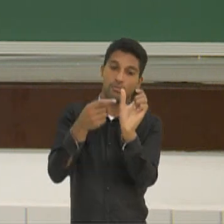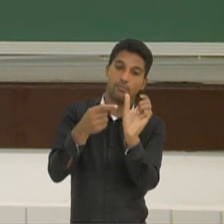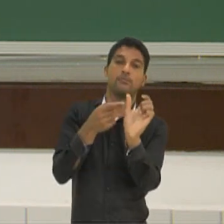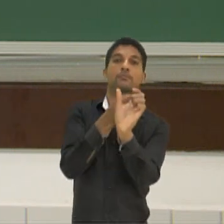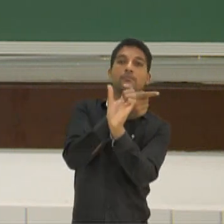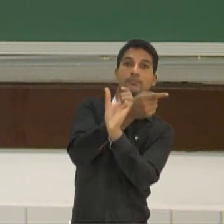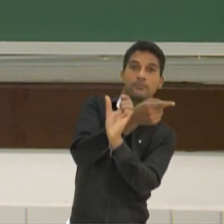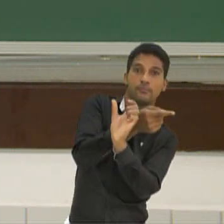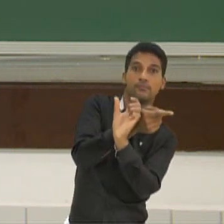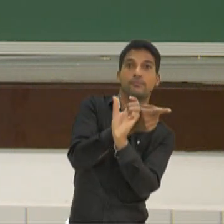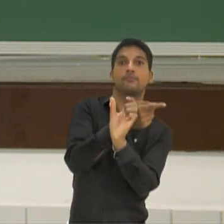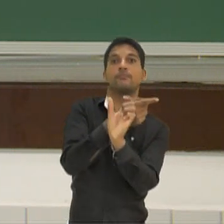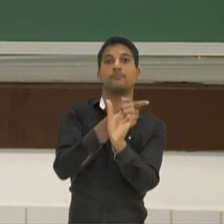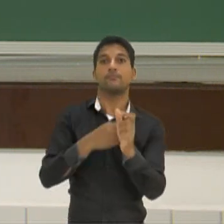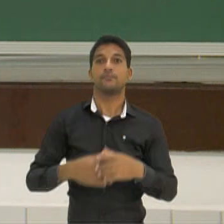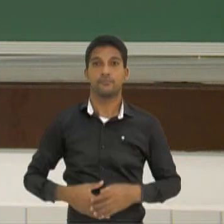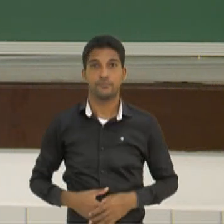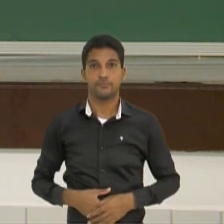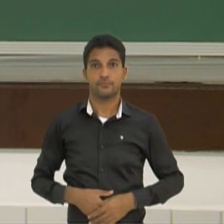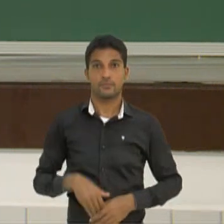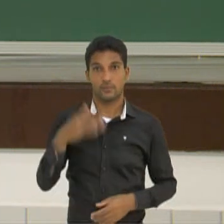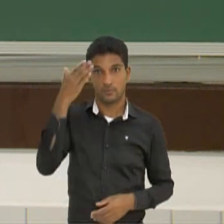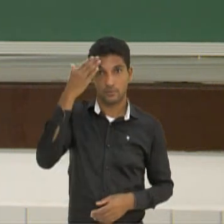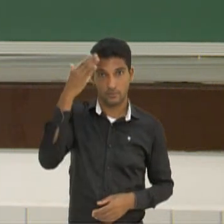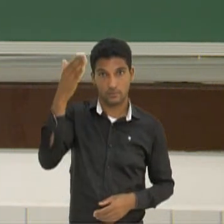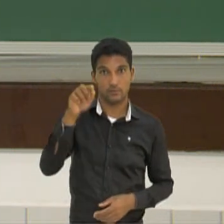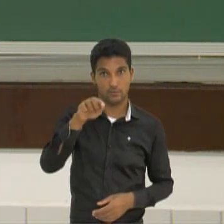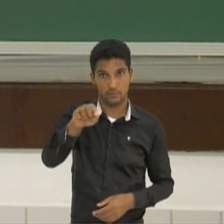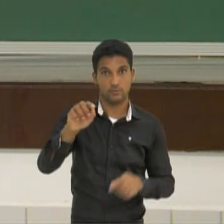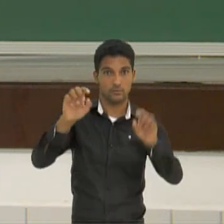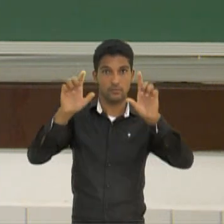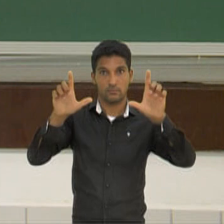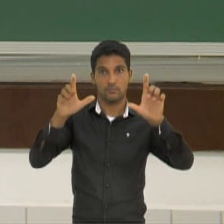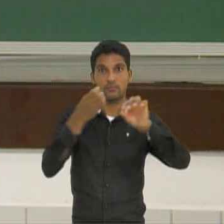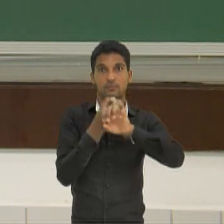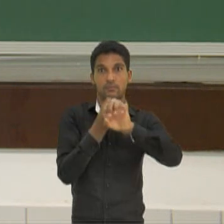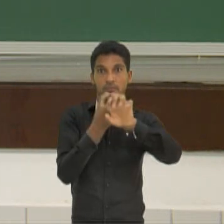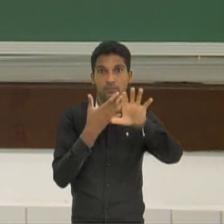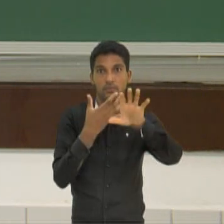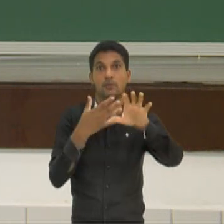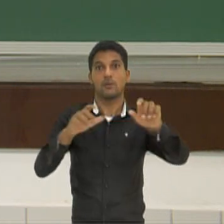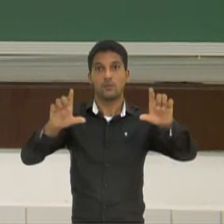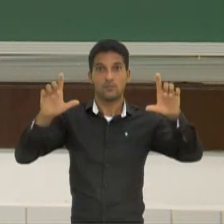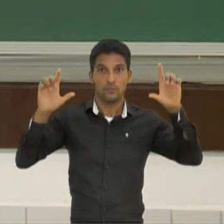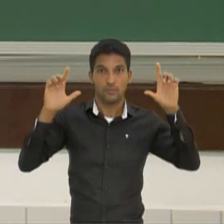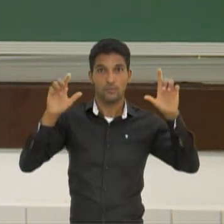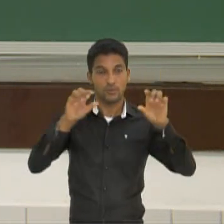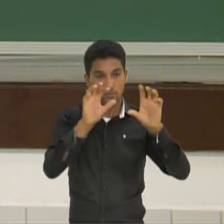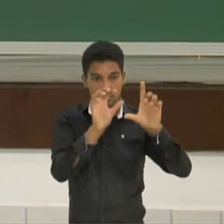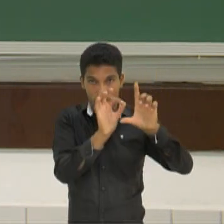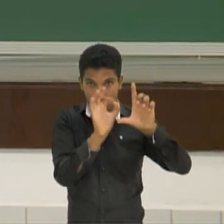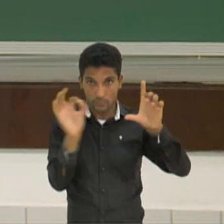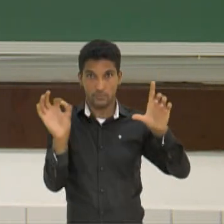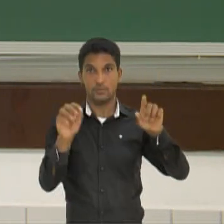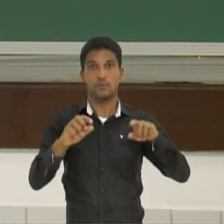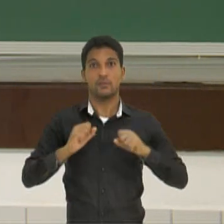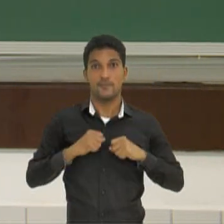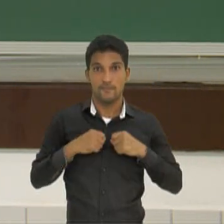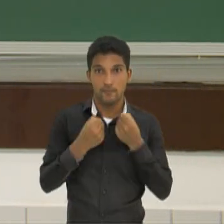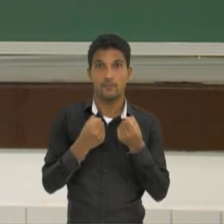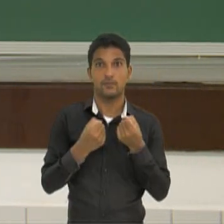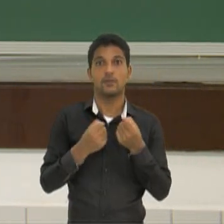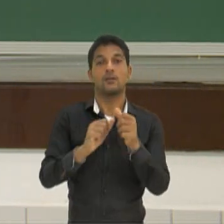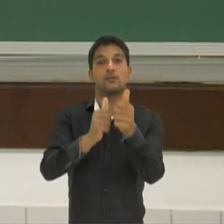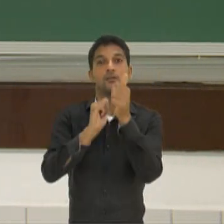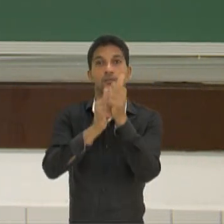derivação parasintética. Agradeço imensamente a participação de todos e a dedicação também de todos vocês. Seguem ali os